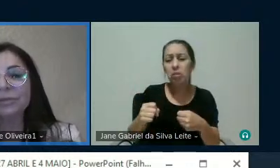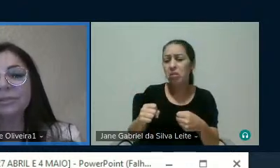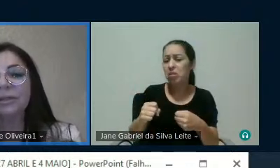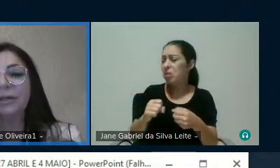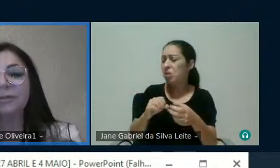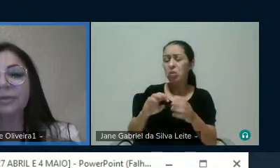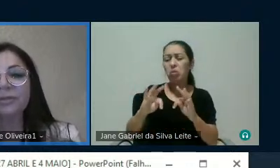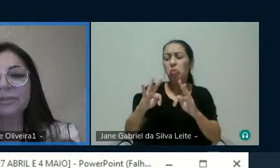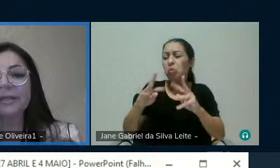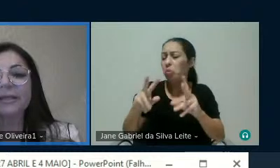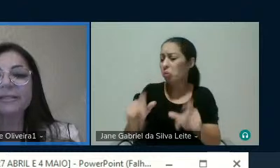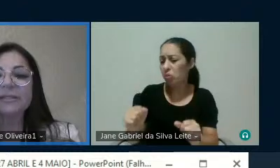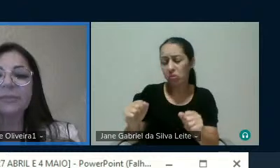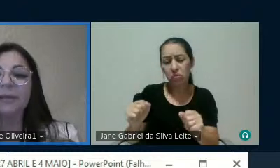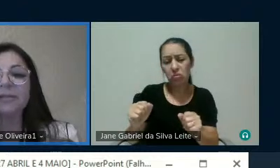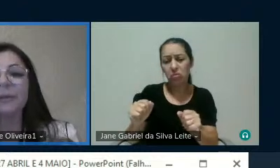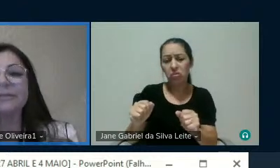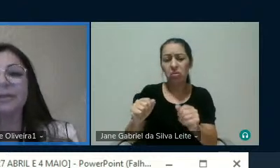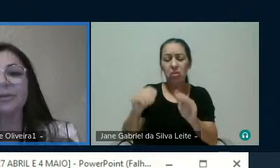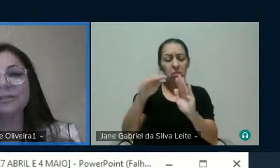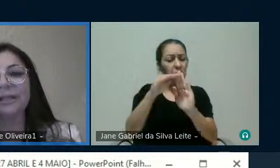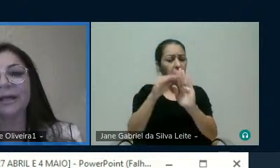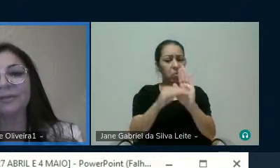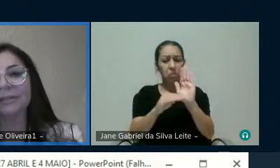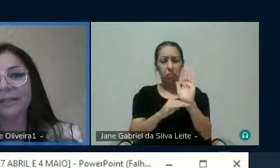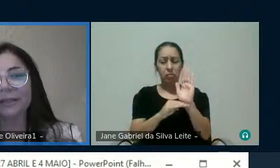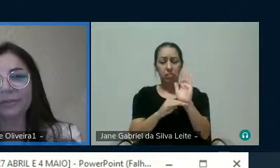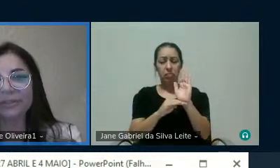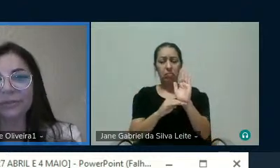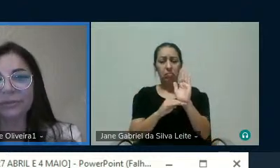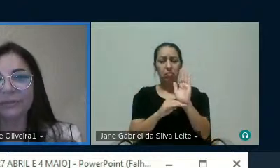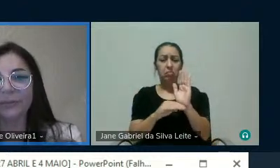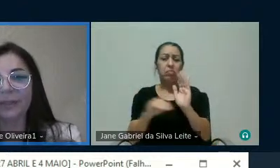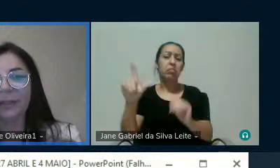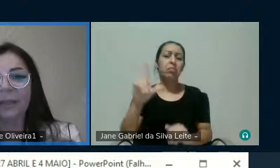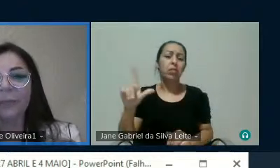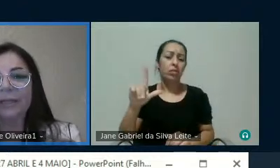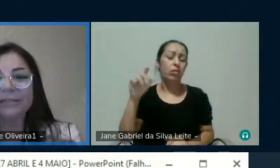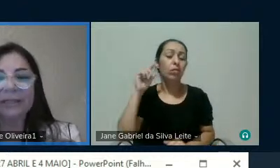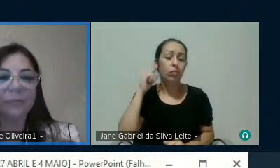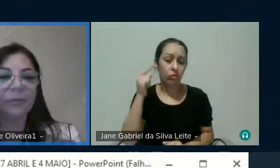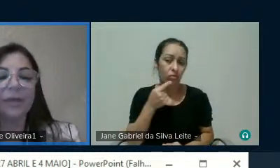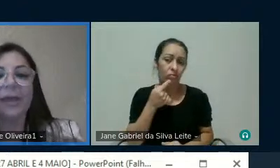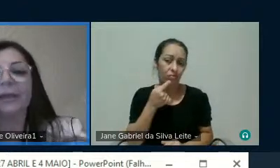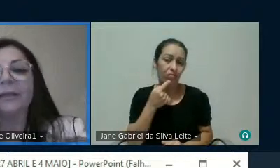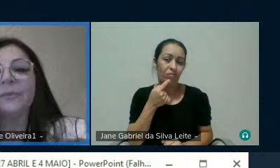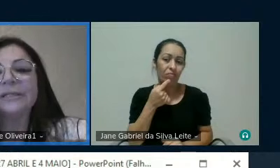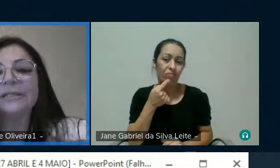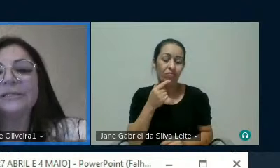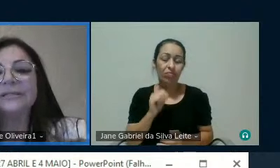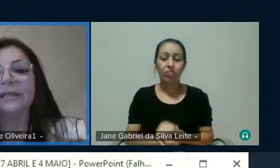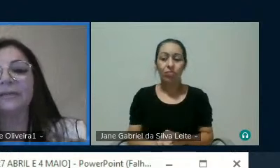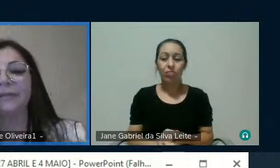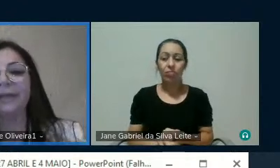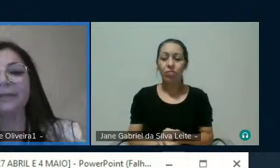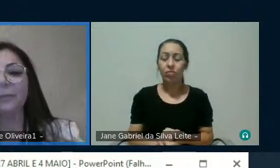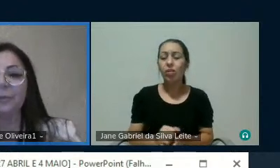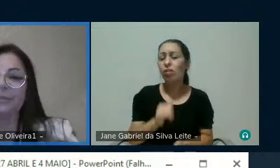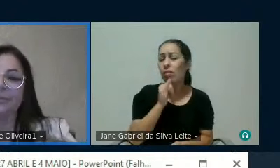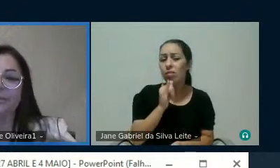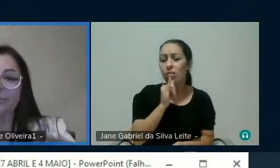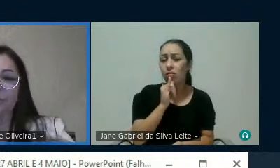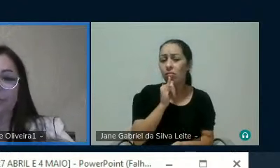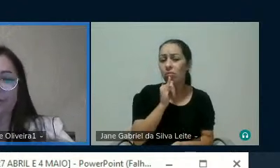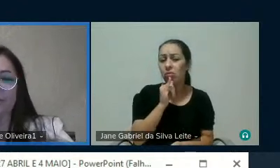contemplar todos esses aspectos para ser considerado literatura surda. Por exemplo, ela não precisa ser feita